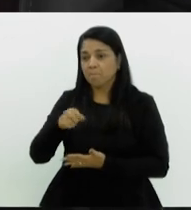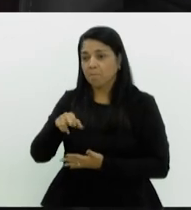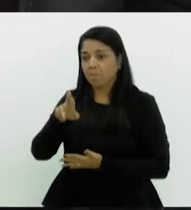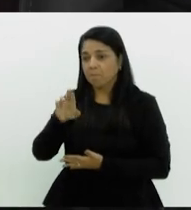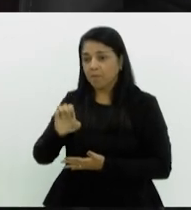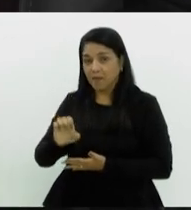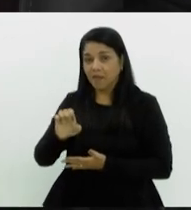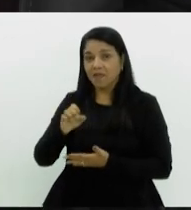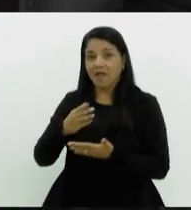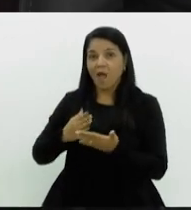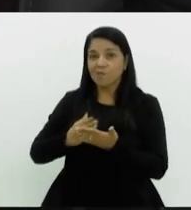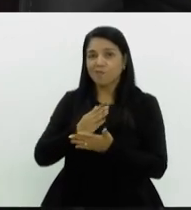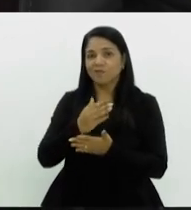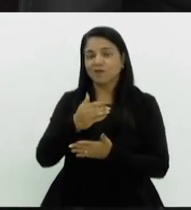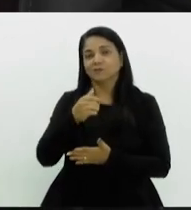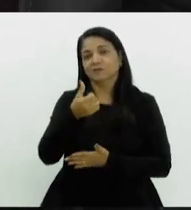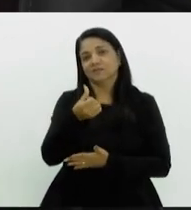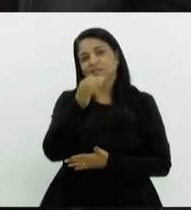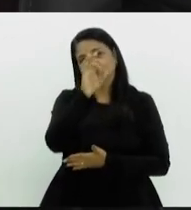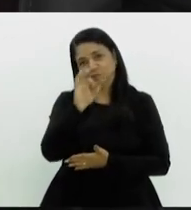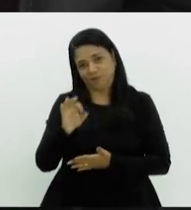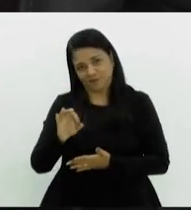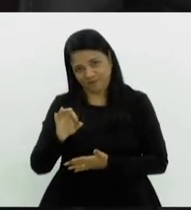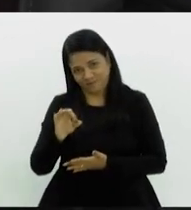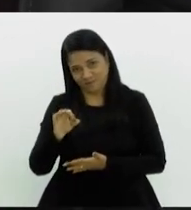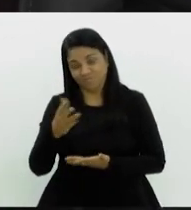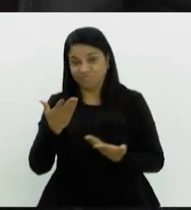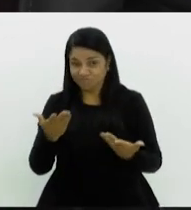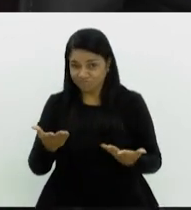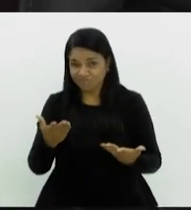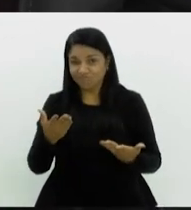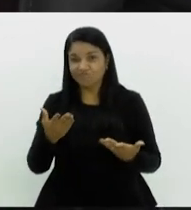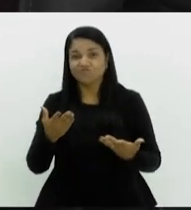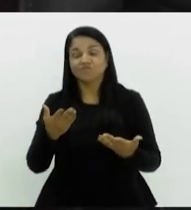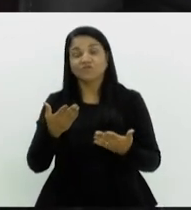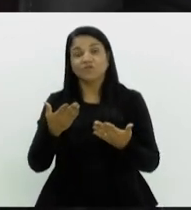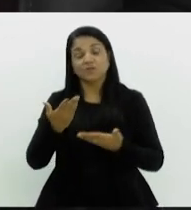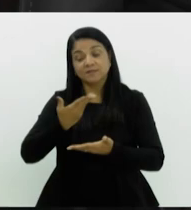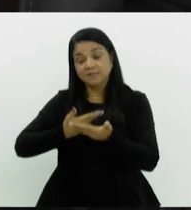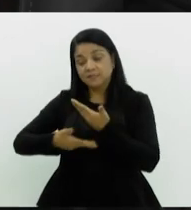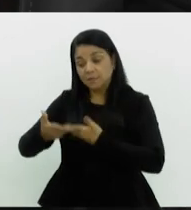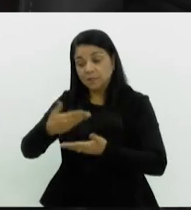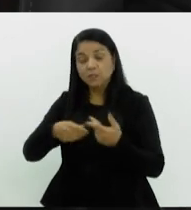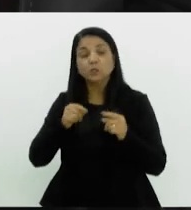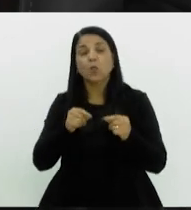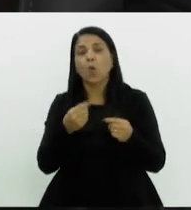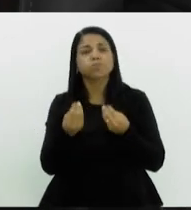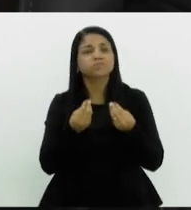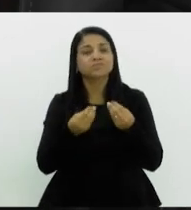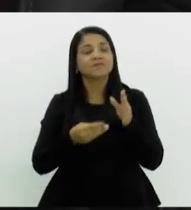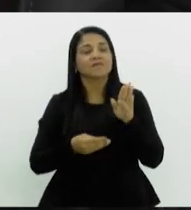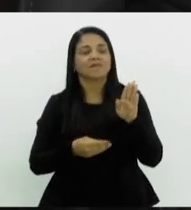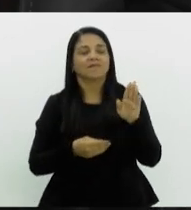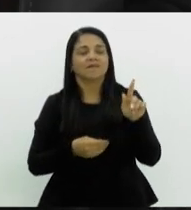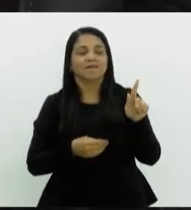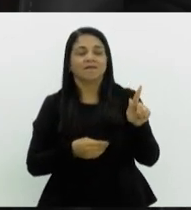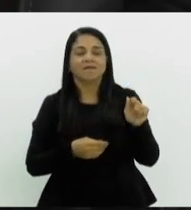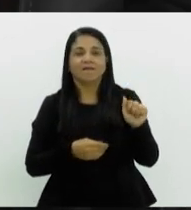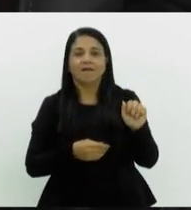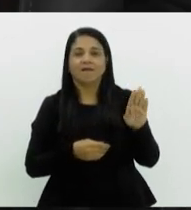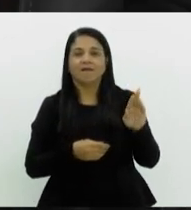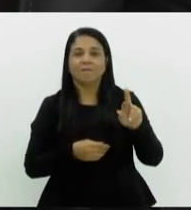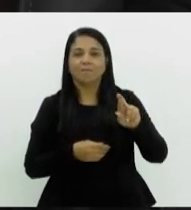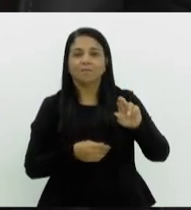6%. Então, vejam, isso foi intermediado pelo Gabriel. Eu me recordo,